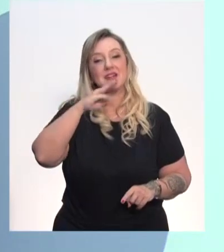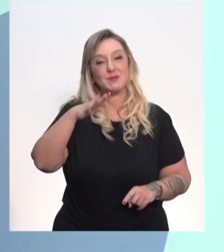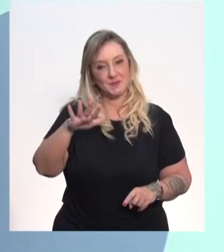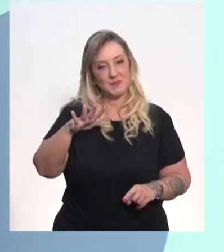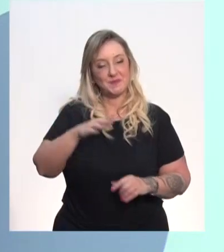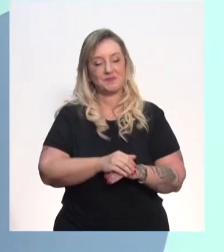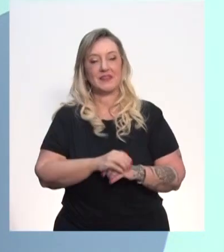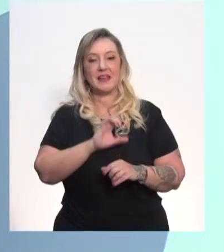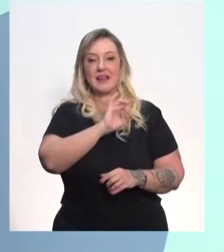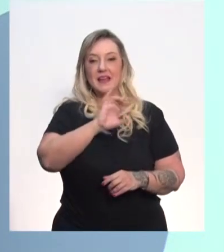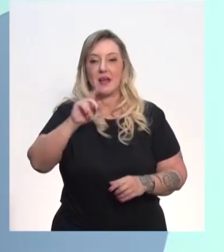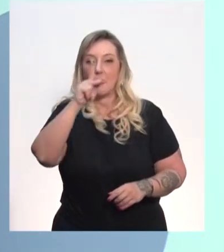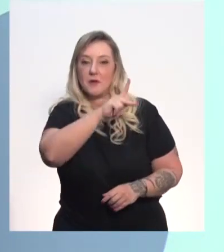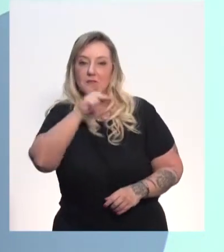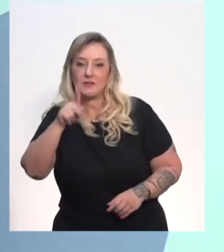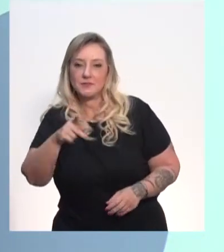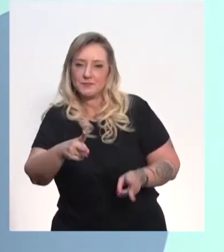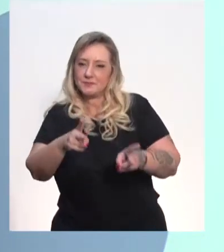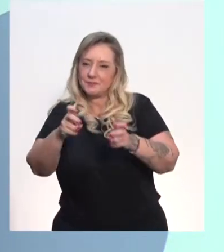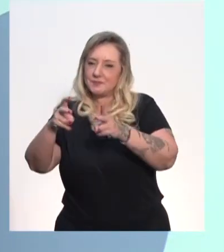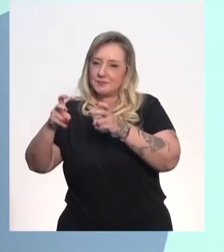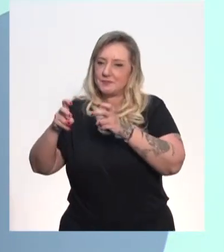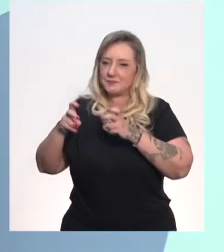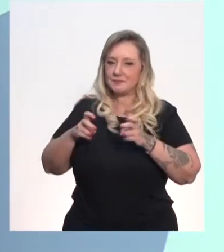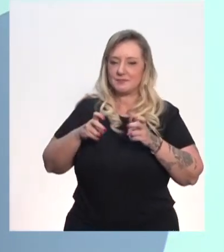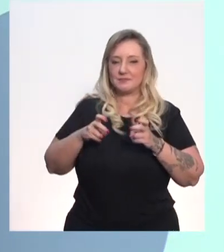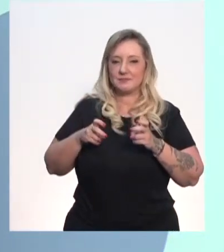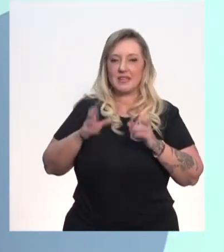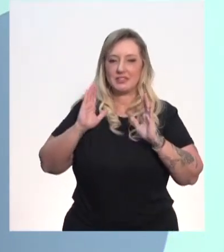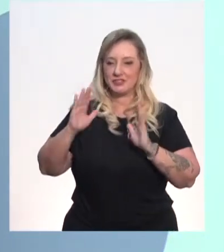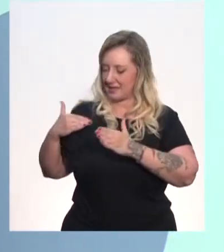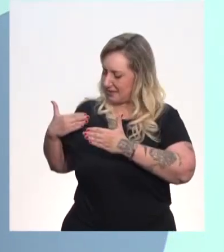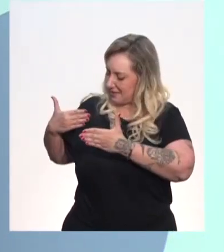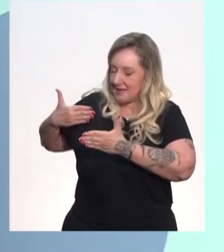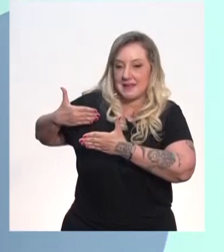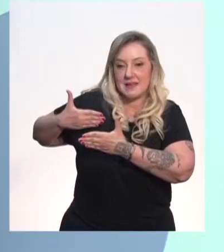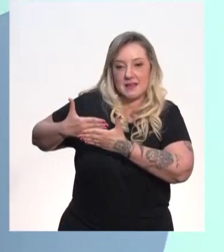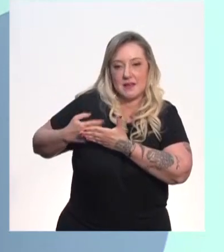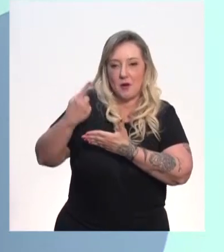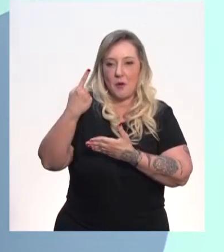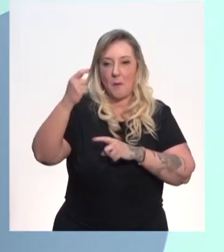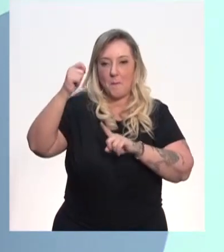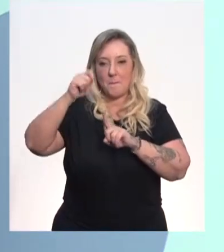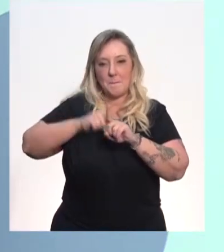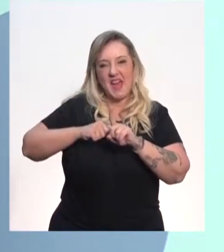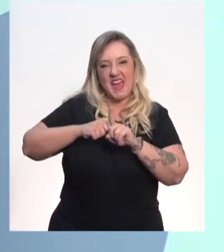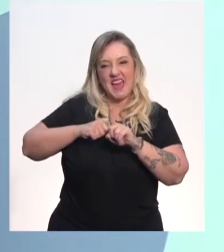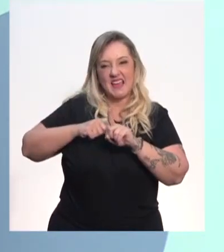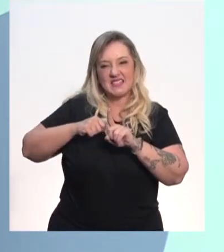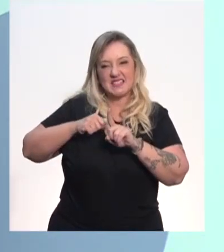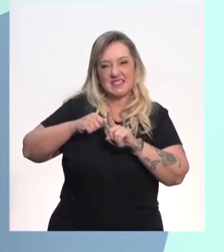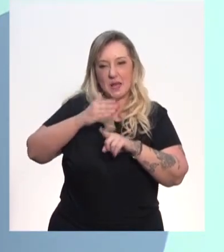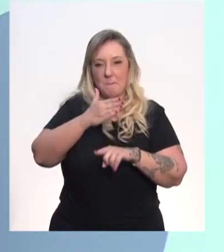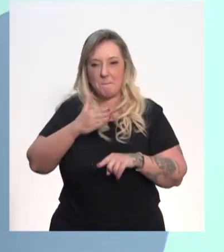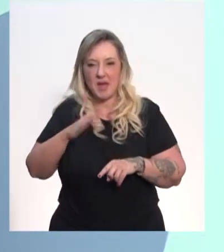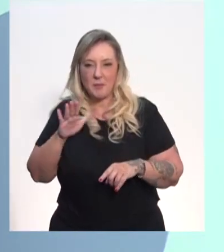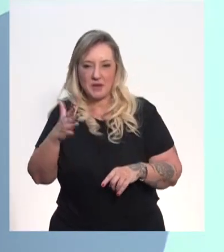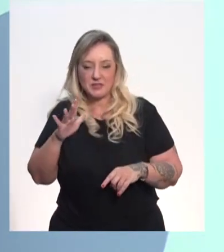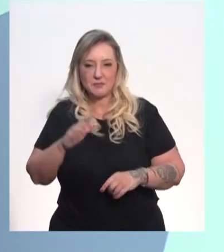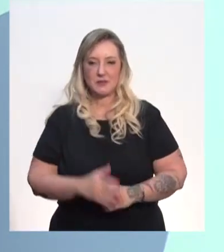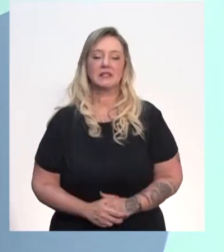vai dar aula a partir de agora em um ambiente mediado por tecnologia e tecnologias variadas, porque a